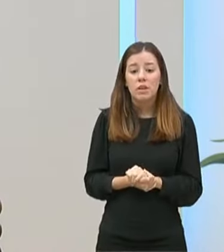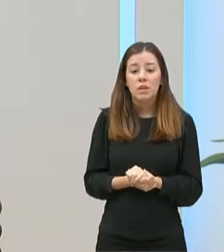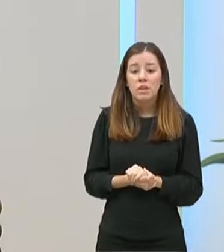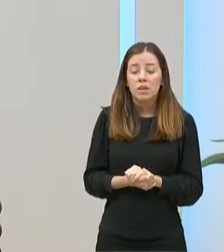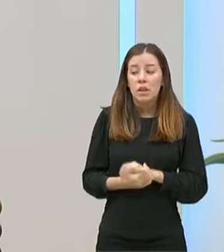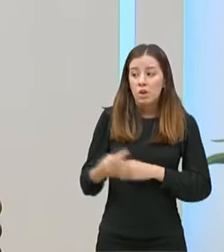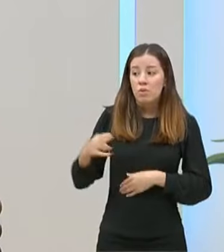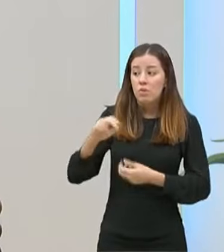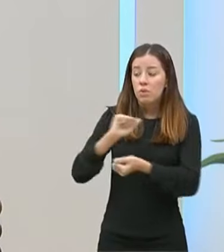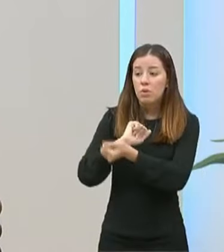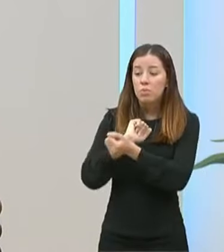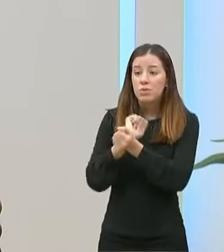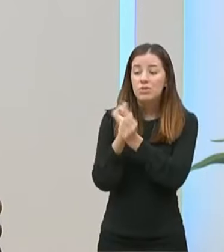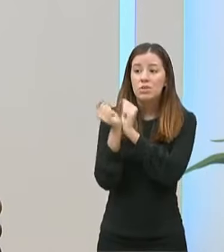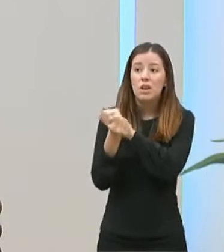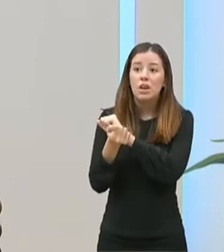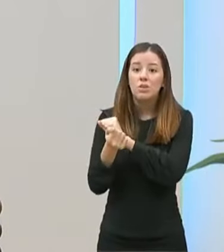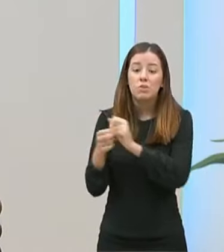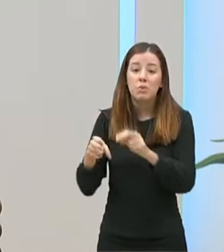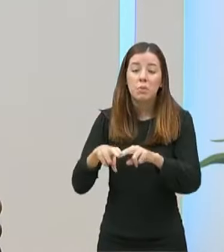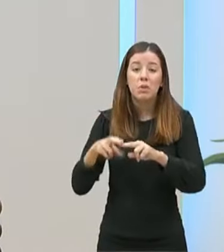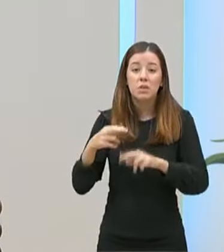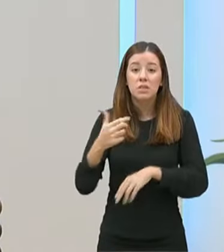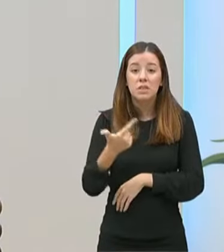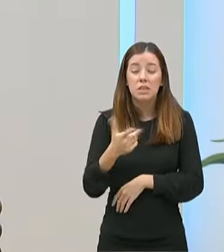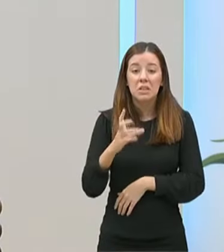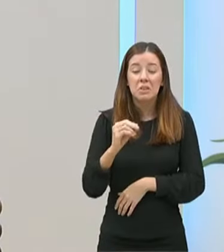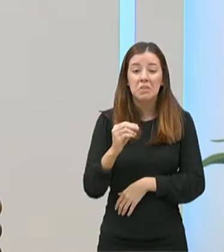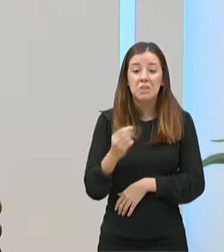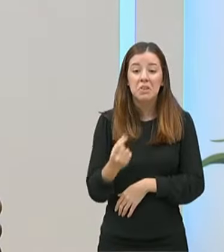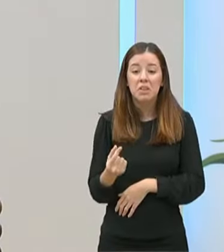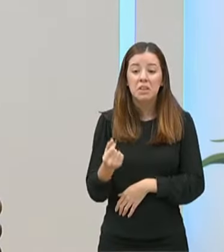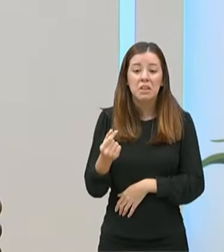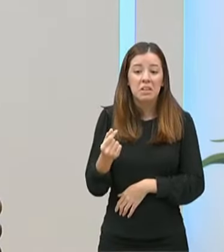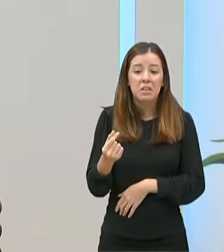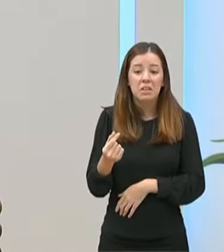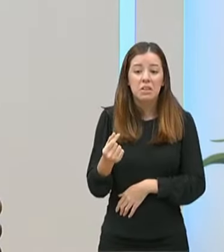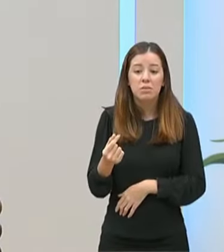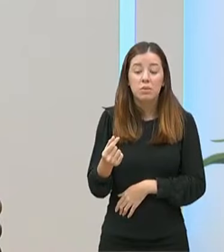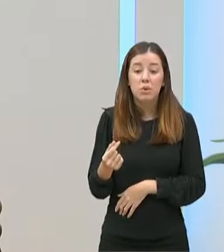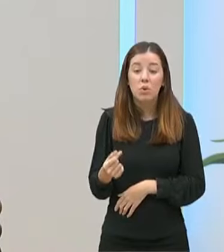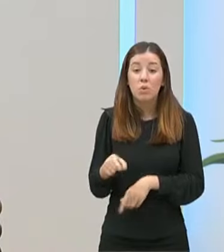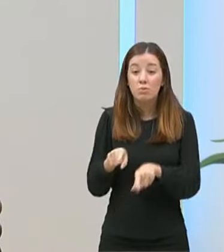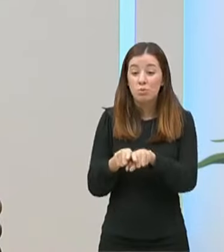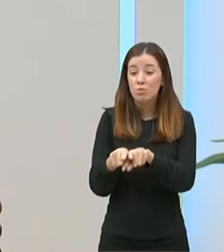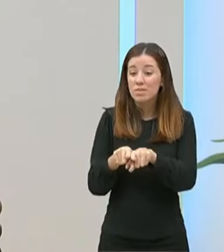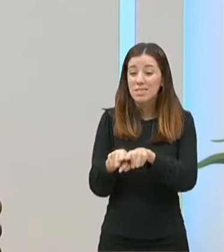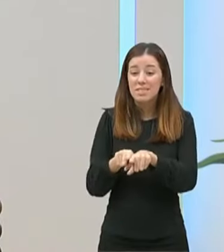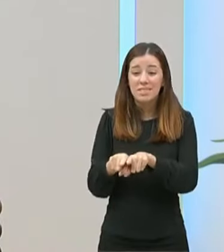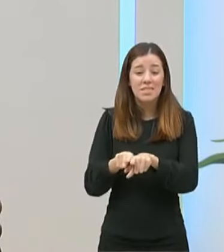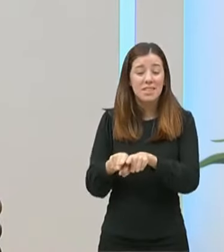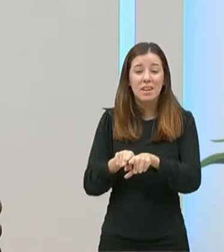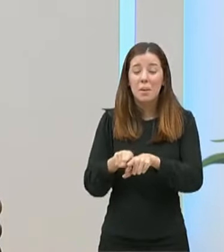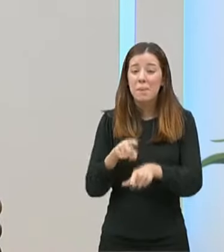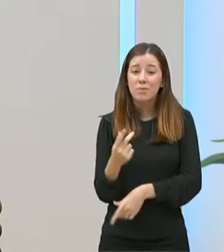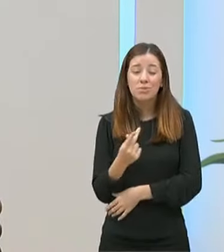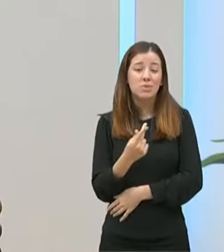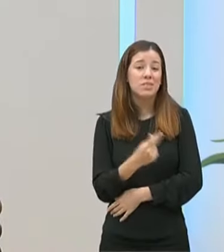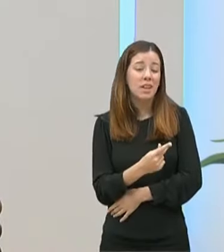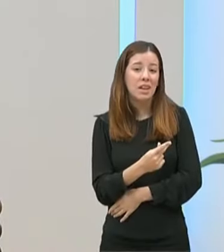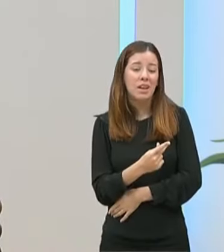O sentimento de angústia de José foi tamanha, porque ele não foi vendido por inimigos, ele foi vendido pelos seus próprios irmãos